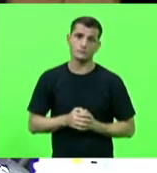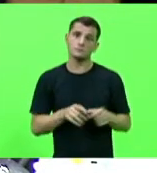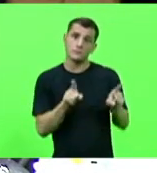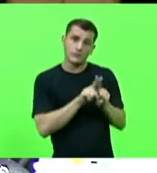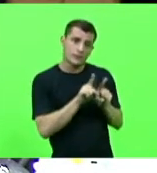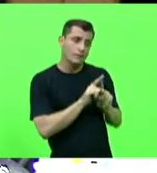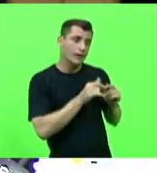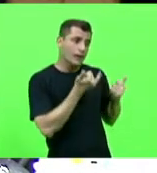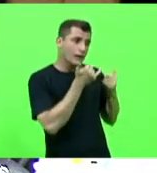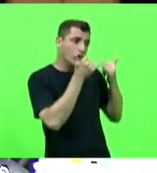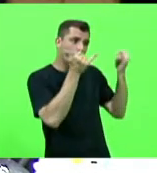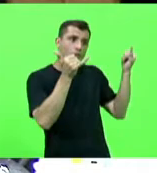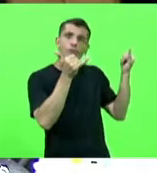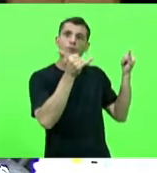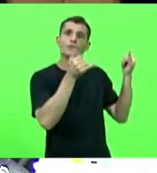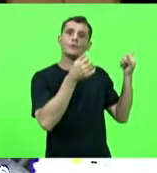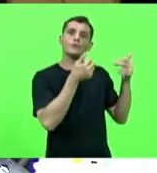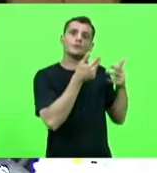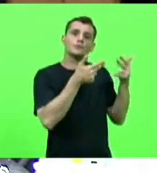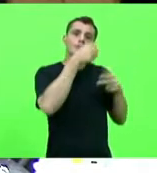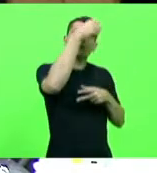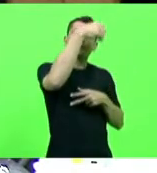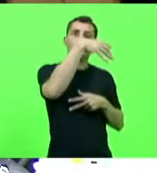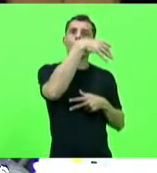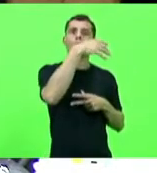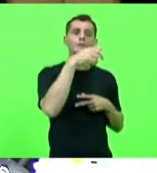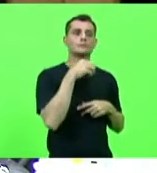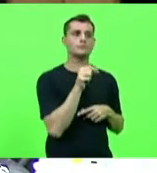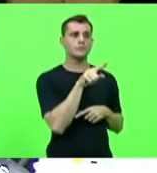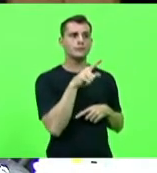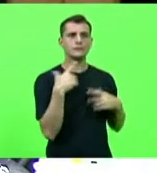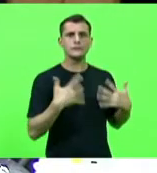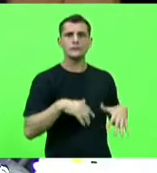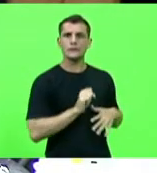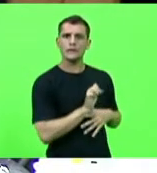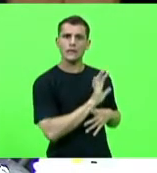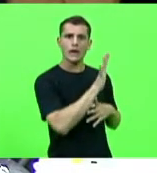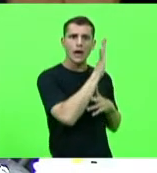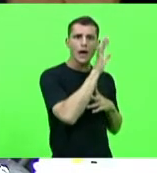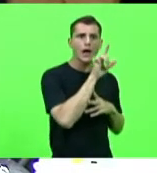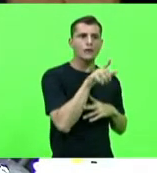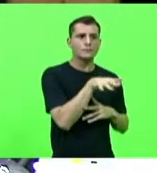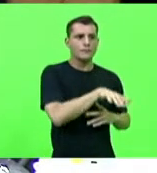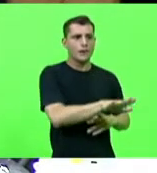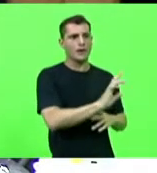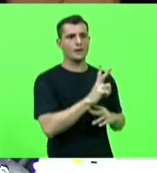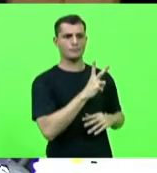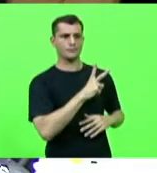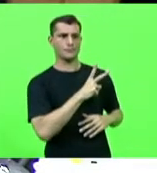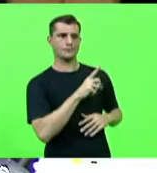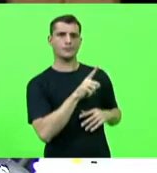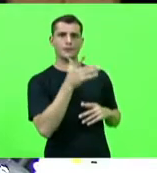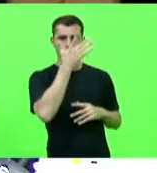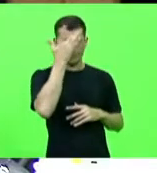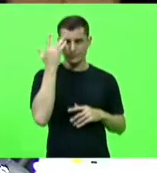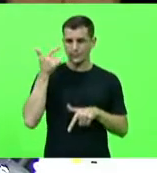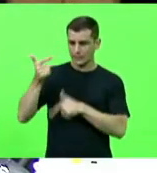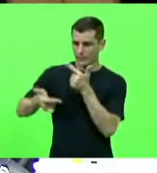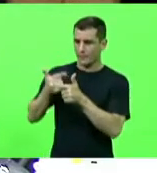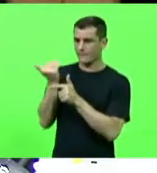o consumidor vai estar lá recebendo o cidadão da iniciativa privada, a base, né, de R$ 1.400, R$